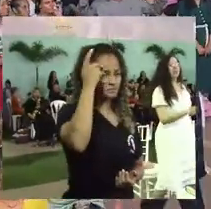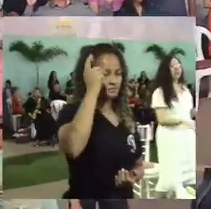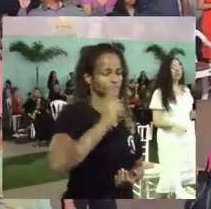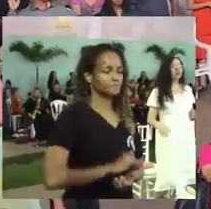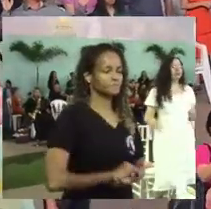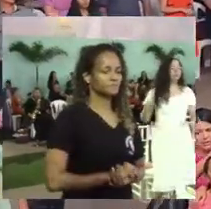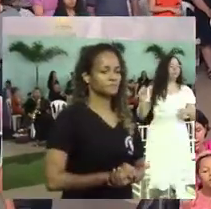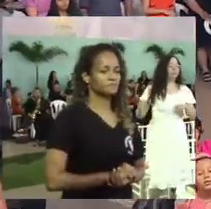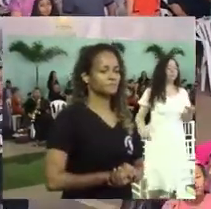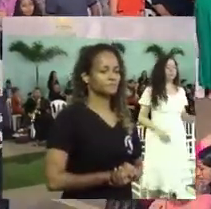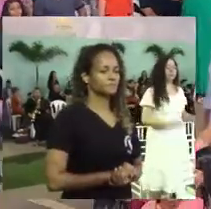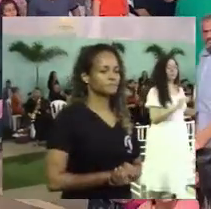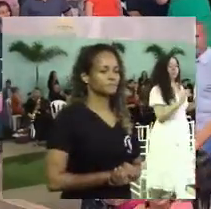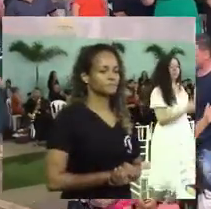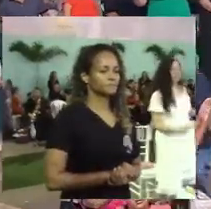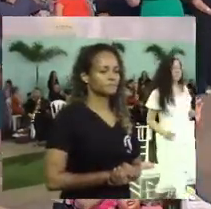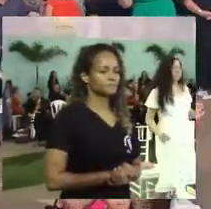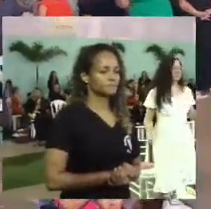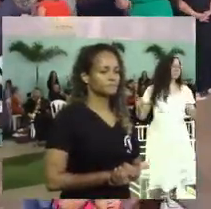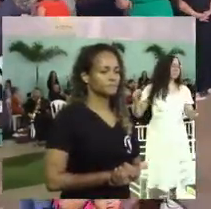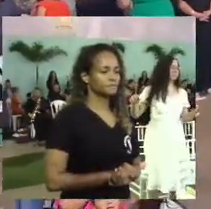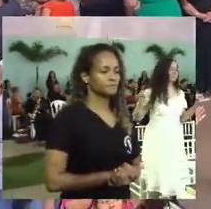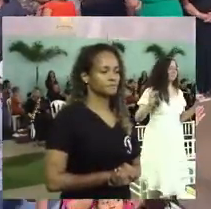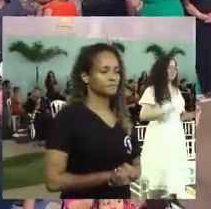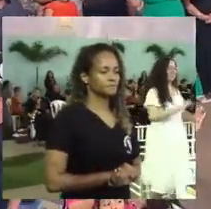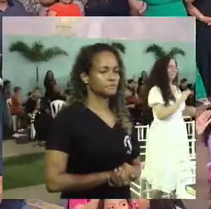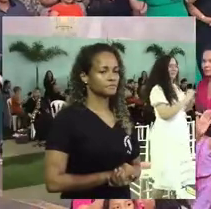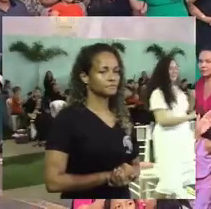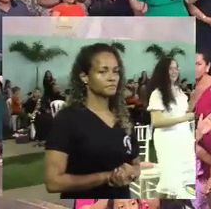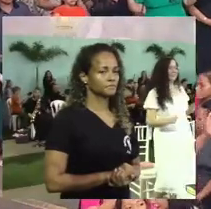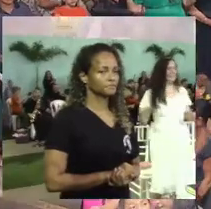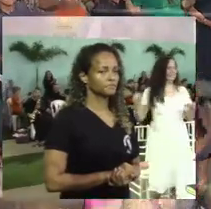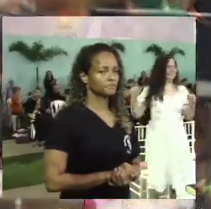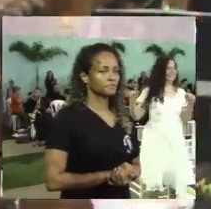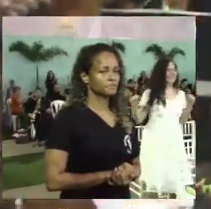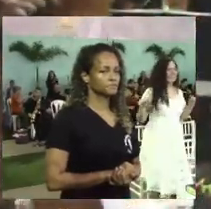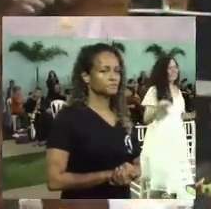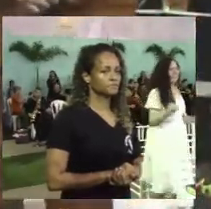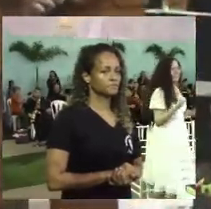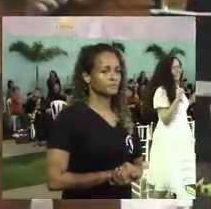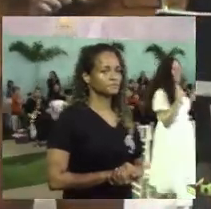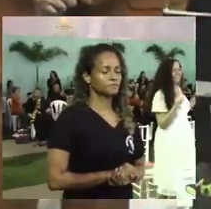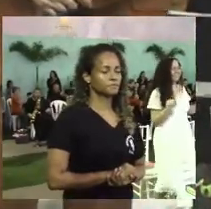61 62 vai dar 70